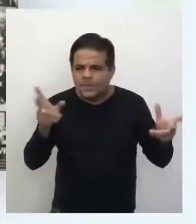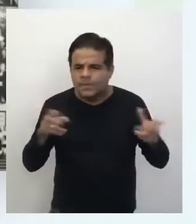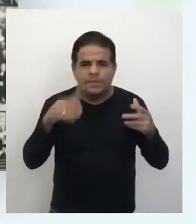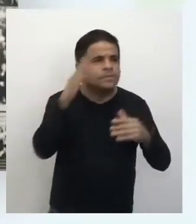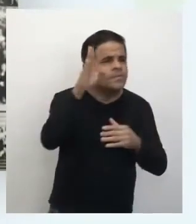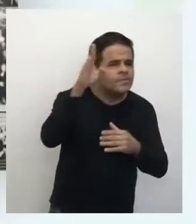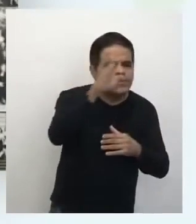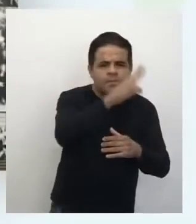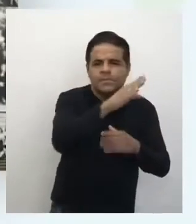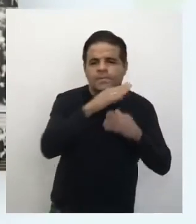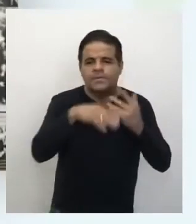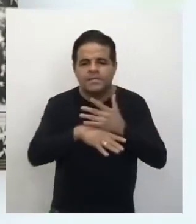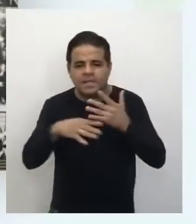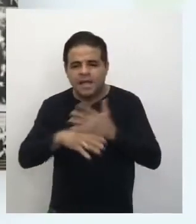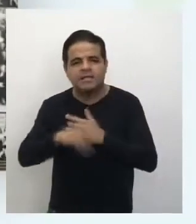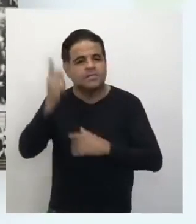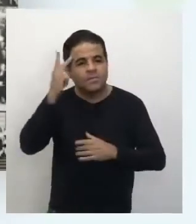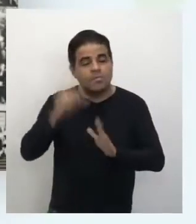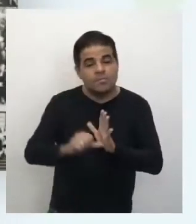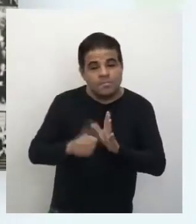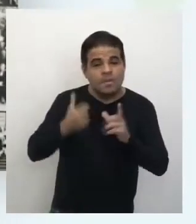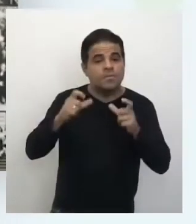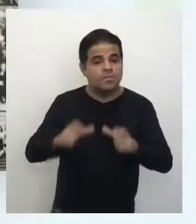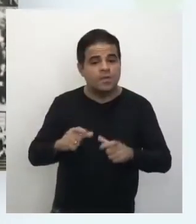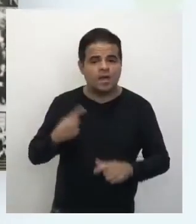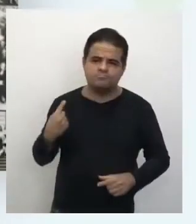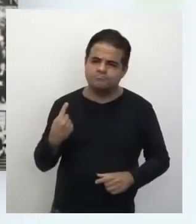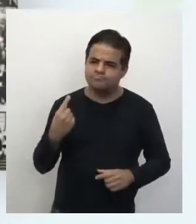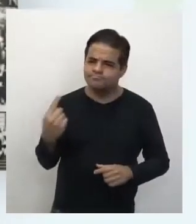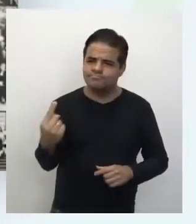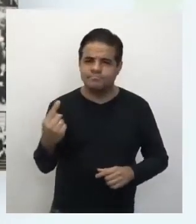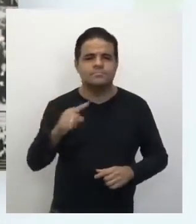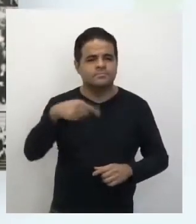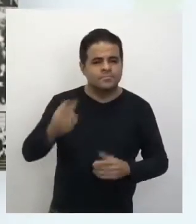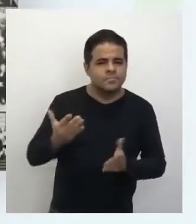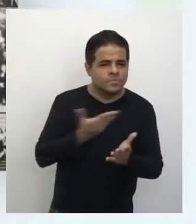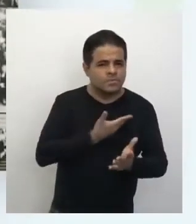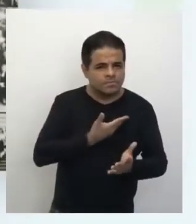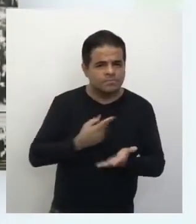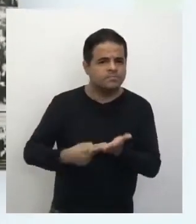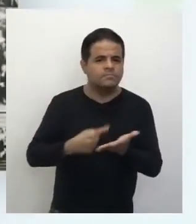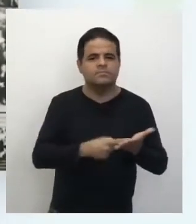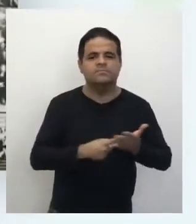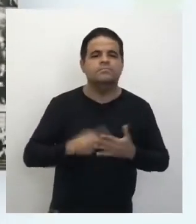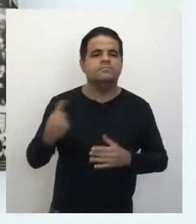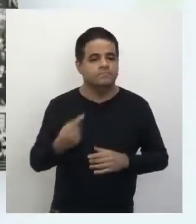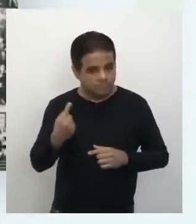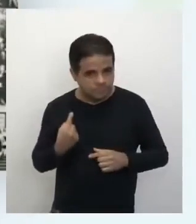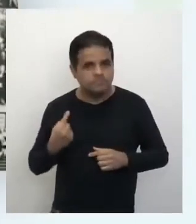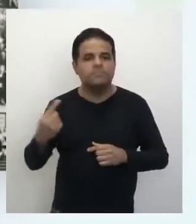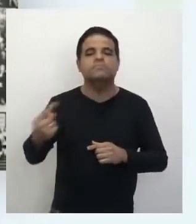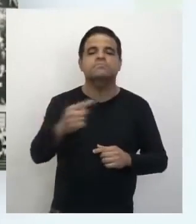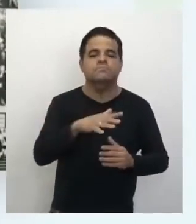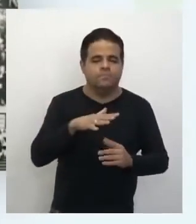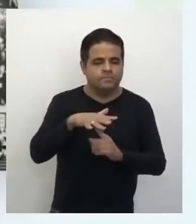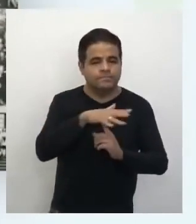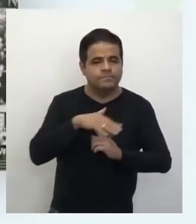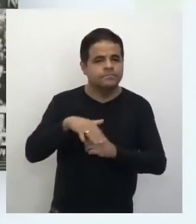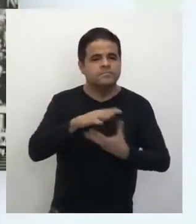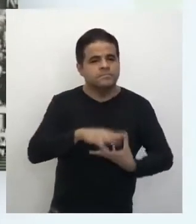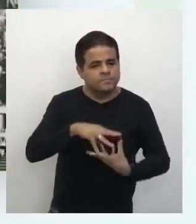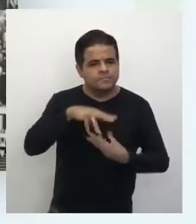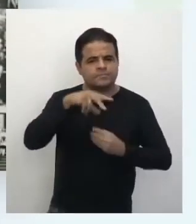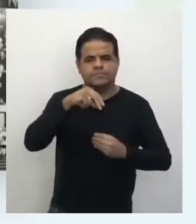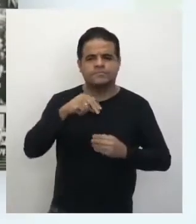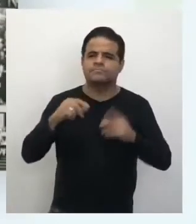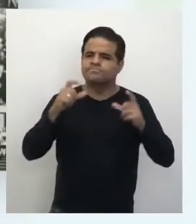de São Paulo. O primeiro lugar que eu comecei a ir sozinho, depois com amigos, ou com amigos e sozinho, foi o Parque do Ibirapuera. E lá